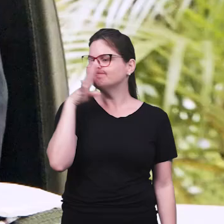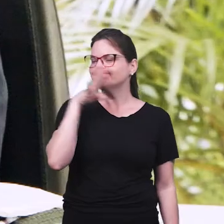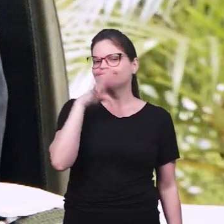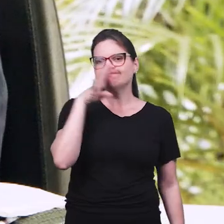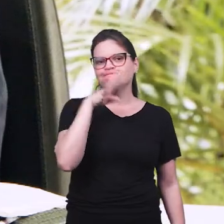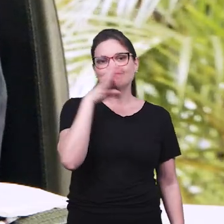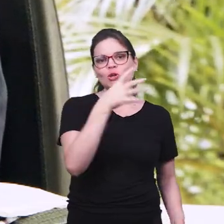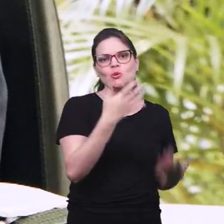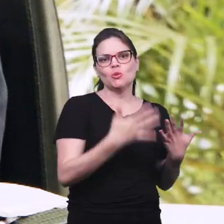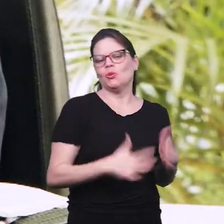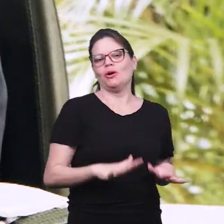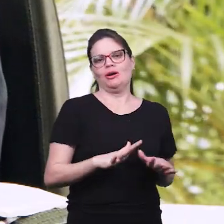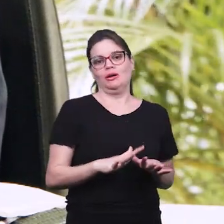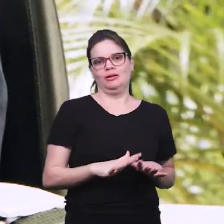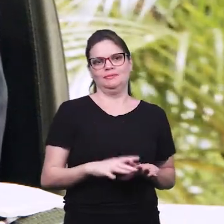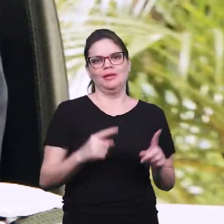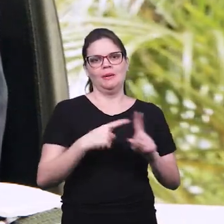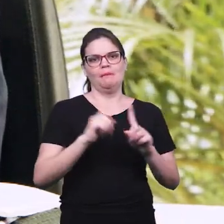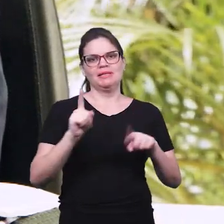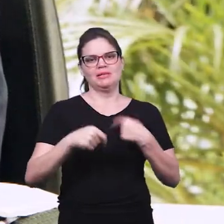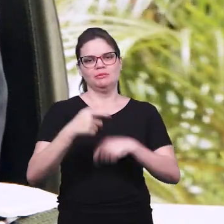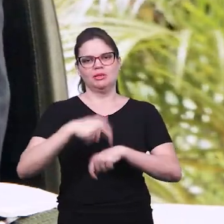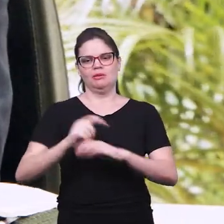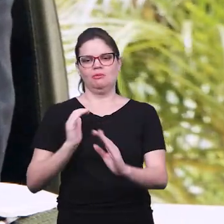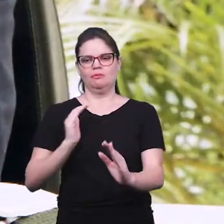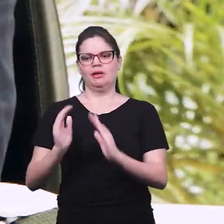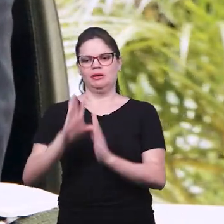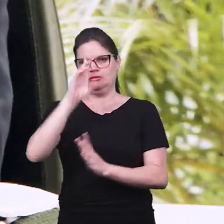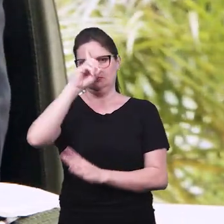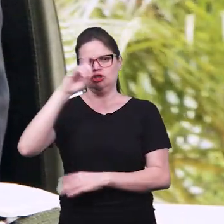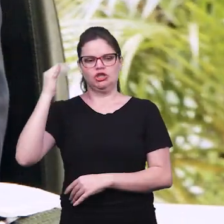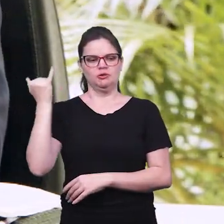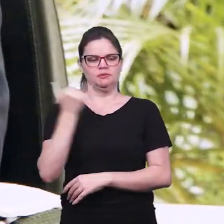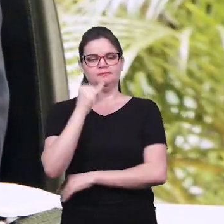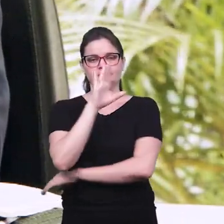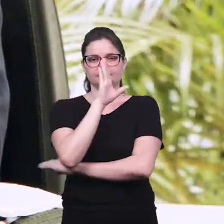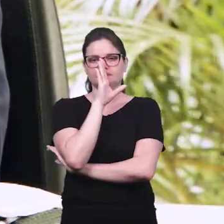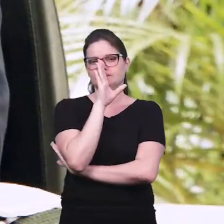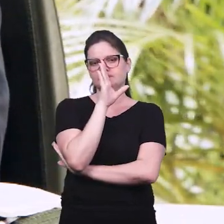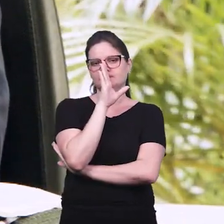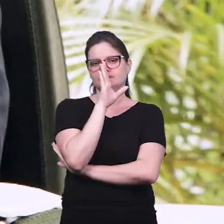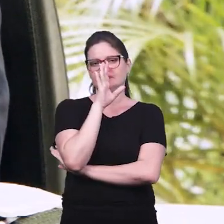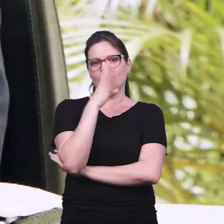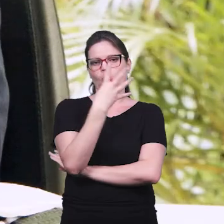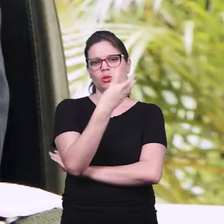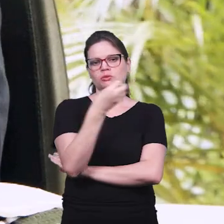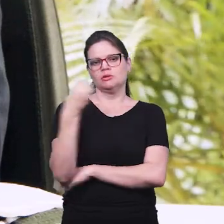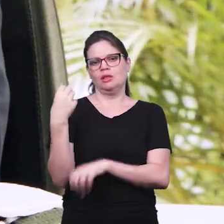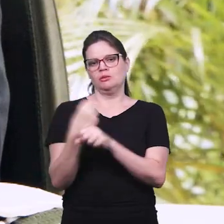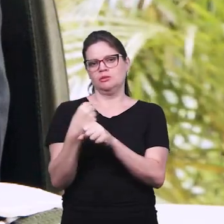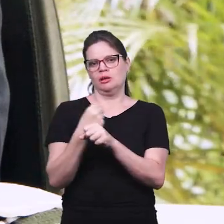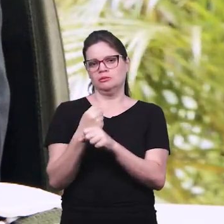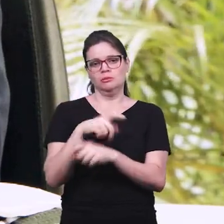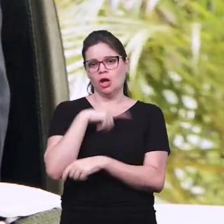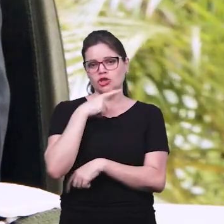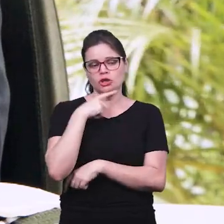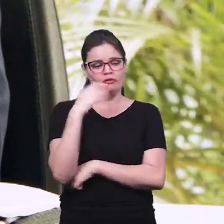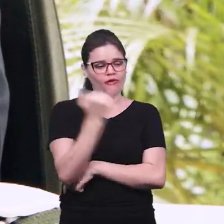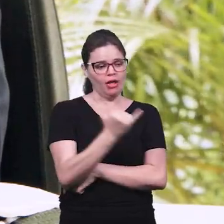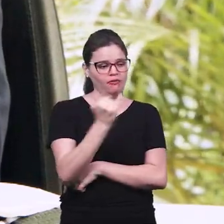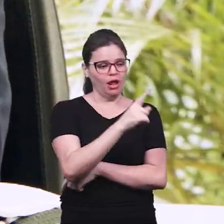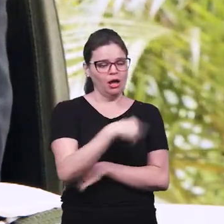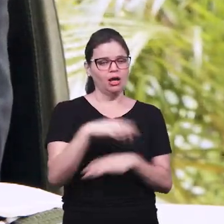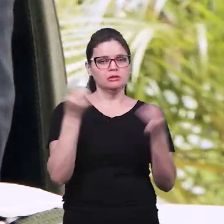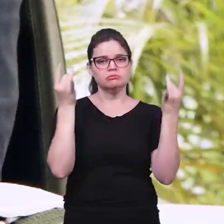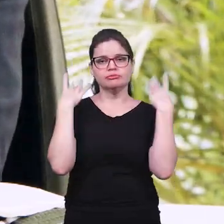vamos chegar exatamente no chamado silêncio profético. Não adiantava falar que não ouvia mesmo, né? Falava, daqui a pouco